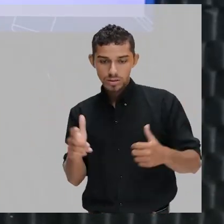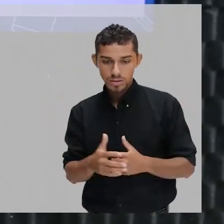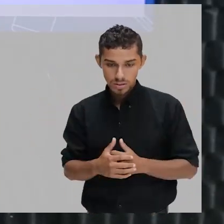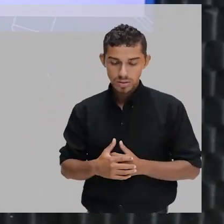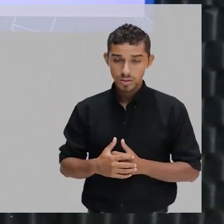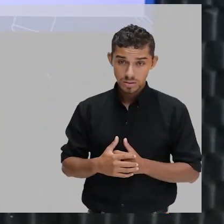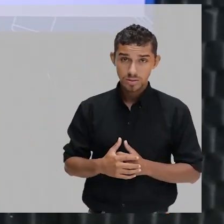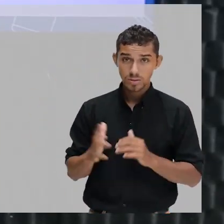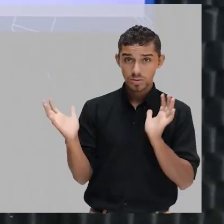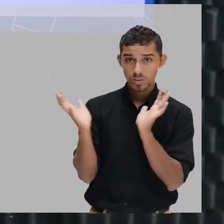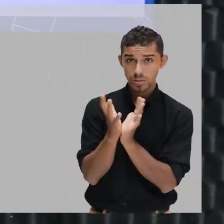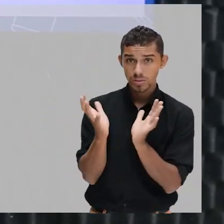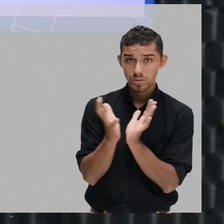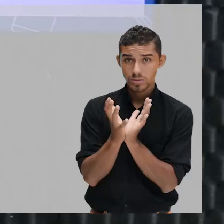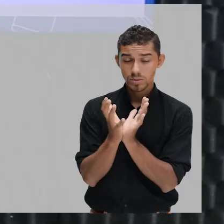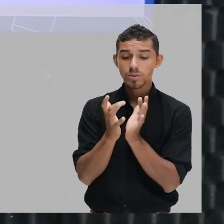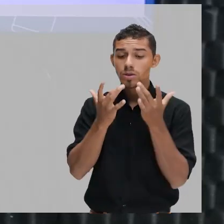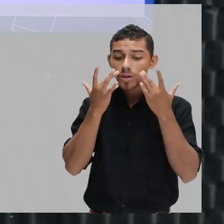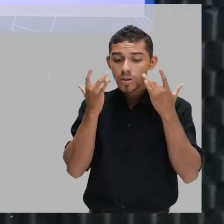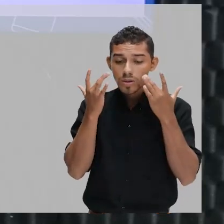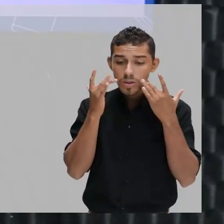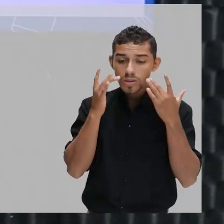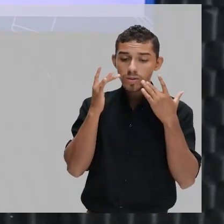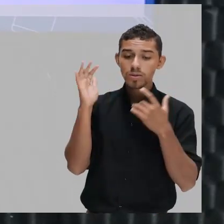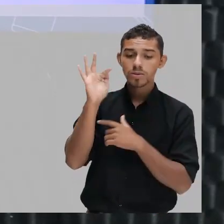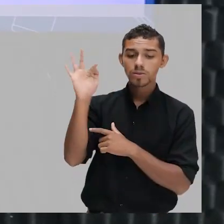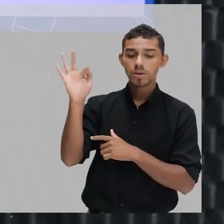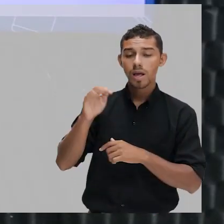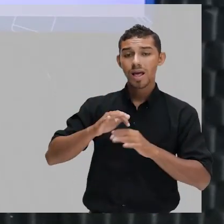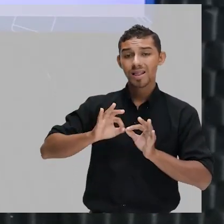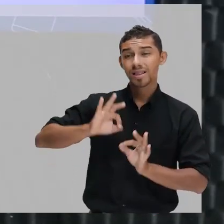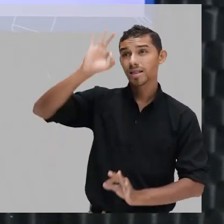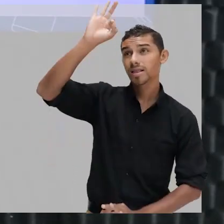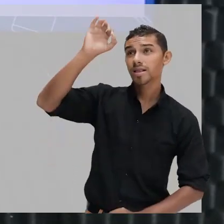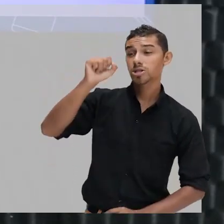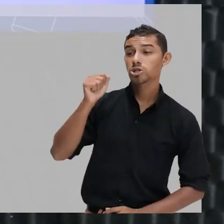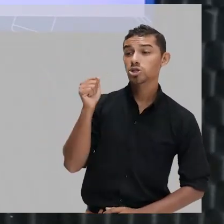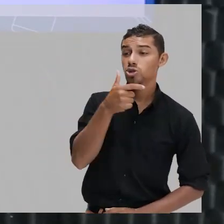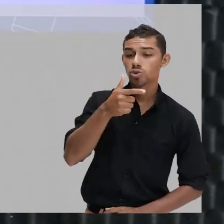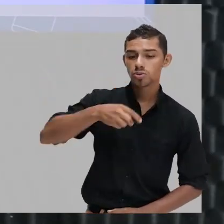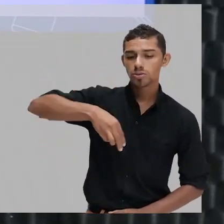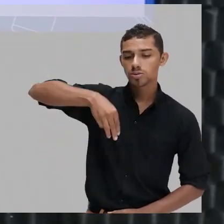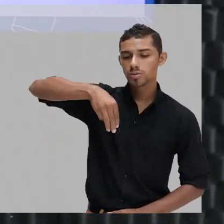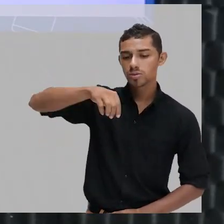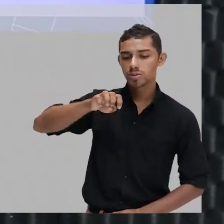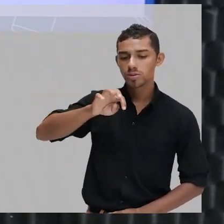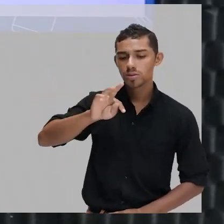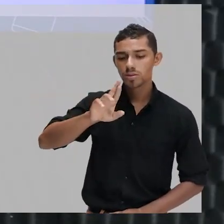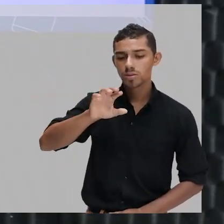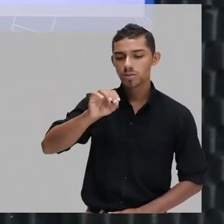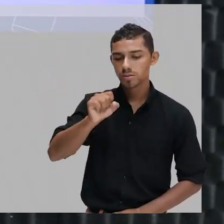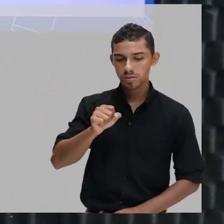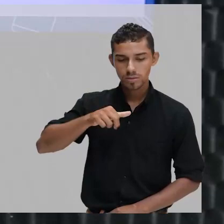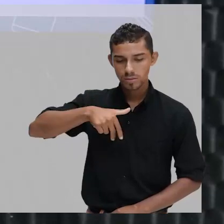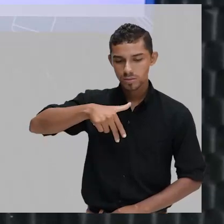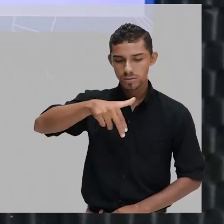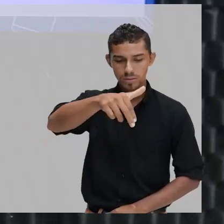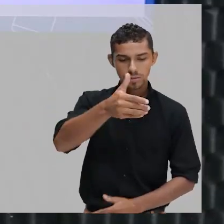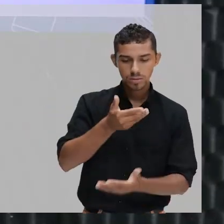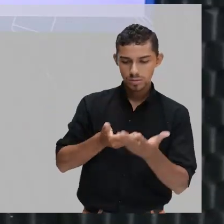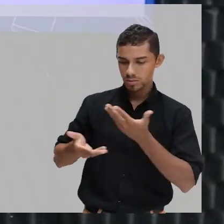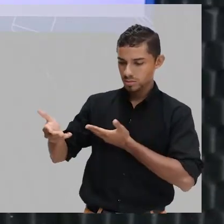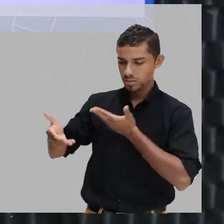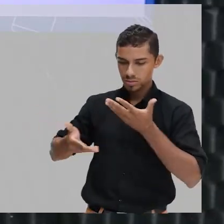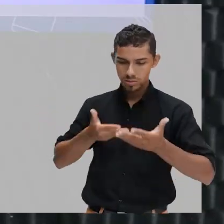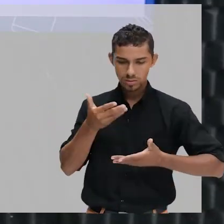teatro francesa e os bonecos alcançam até 12 metros de altura. E eles vão passando pelas ruas e vão interagindo